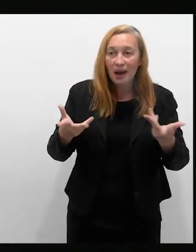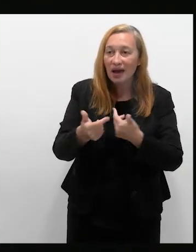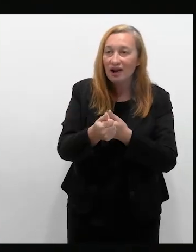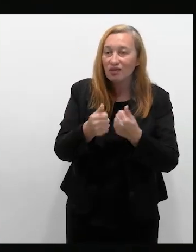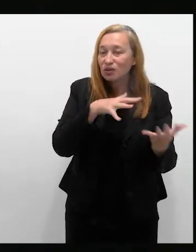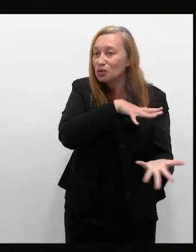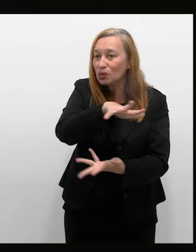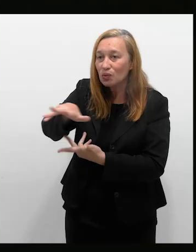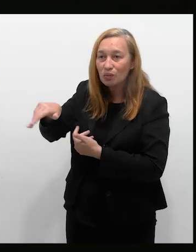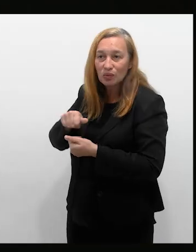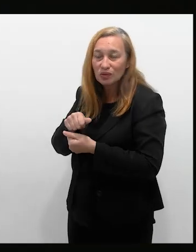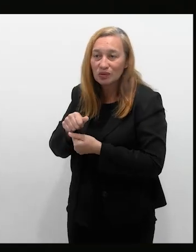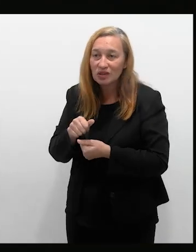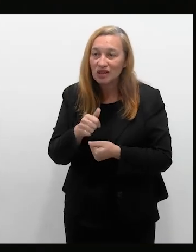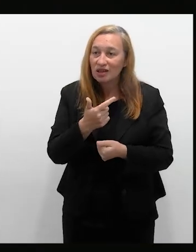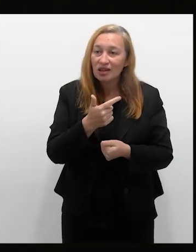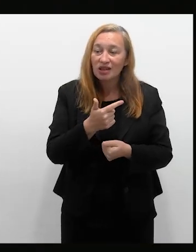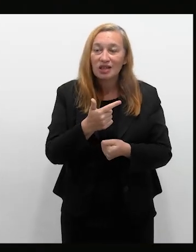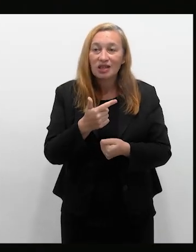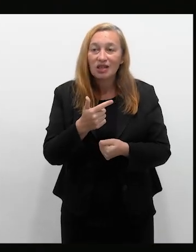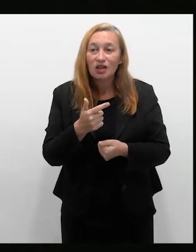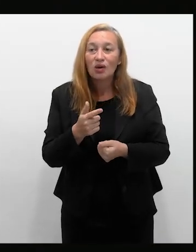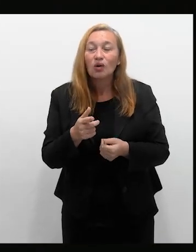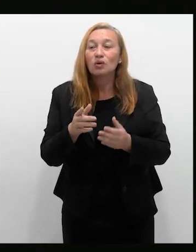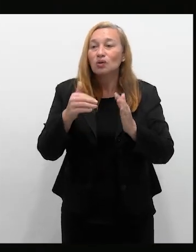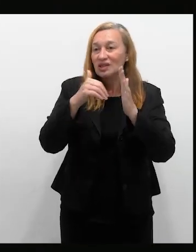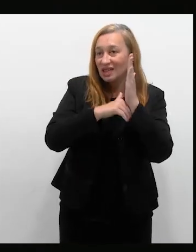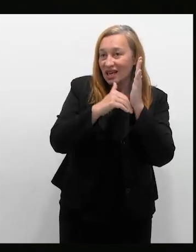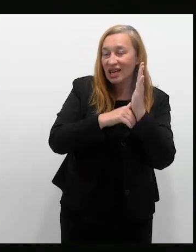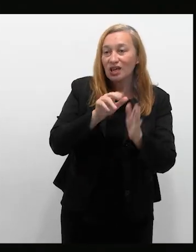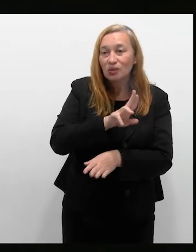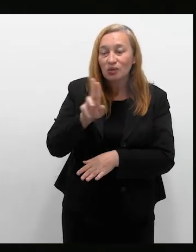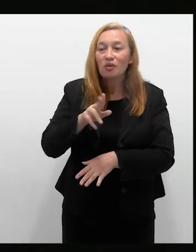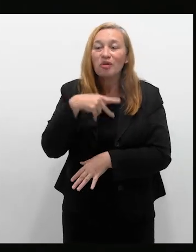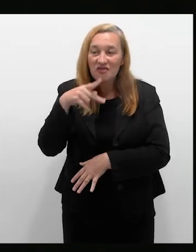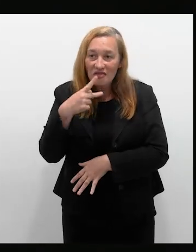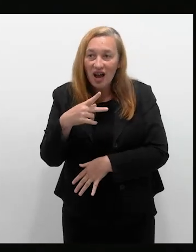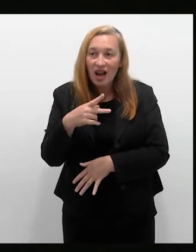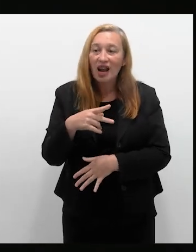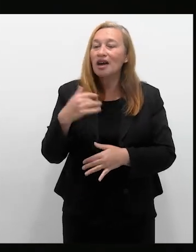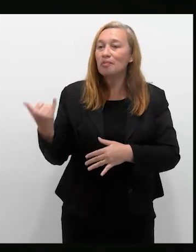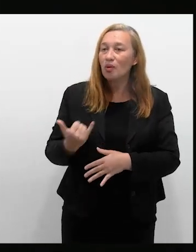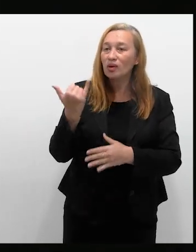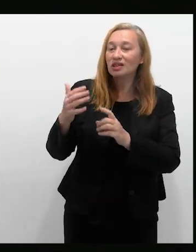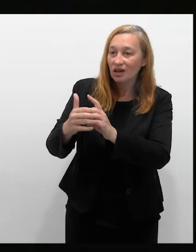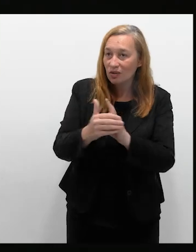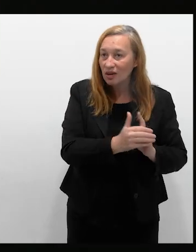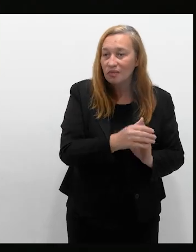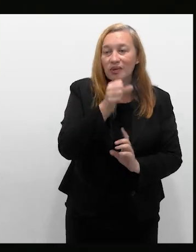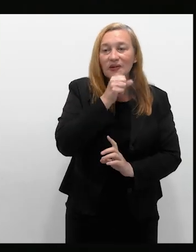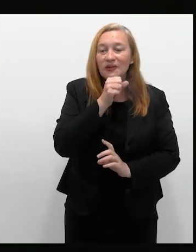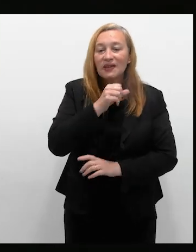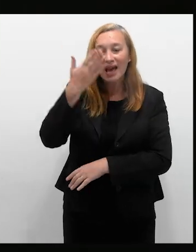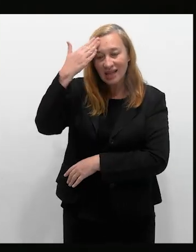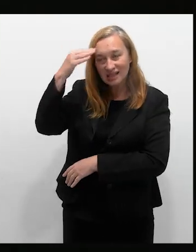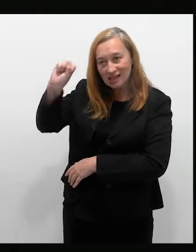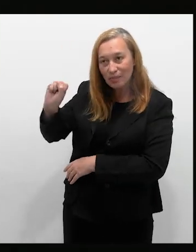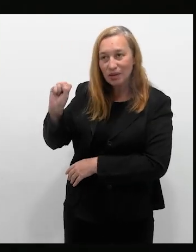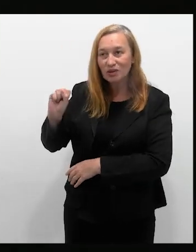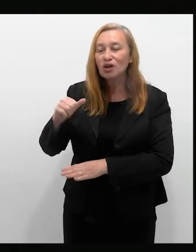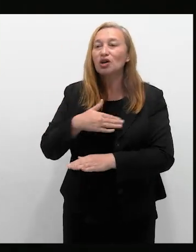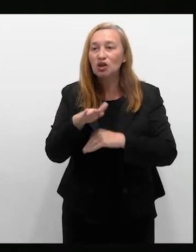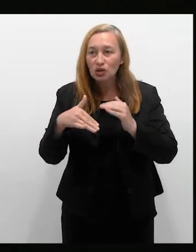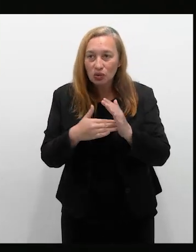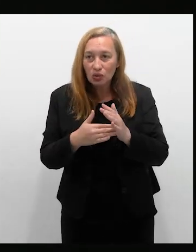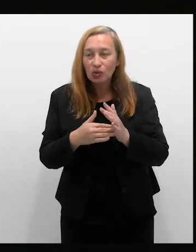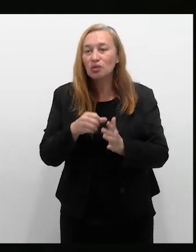outras pessoas entrevistadas, pessoas incríveis ao redor do mundo, extremamente anônimas e que contam suas histórias. E ele fala da importância do